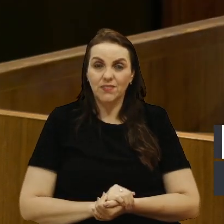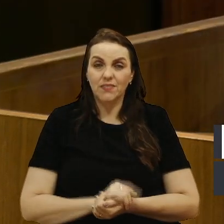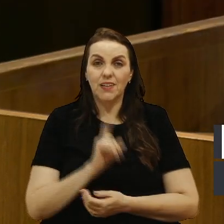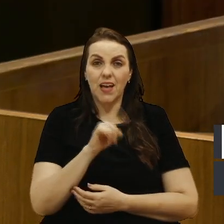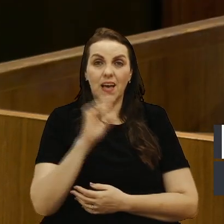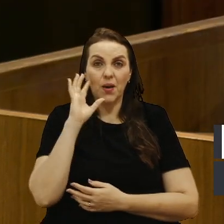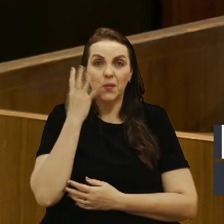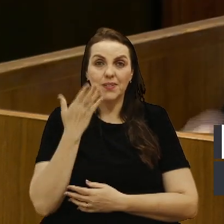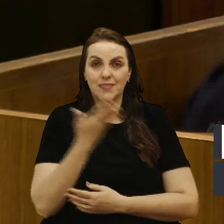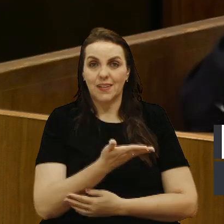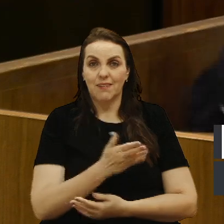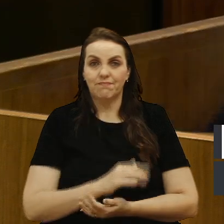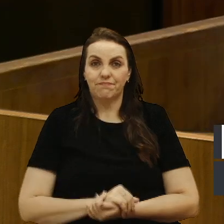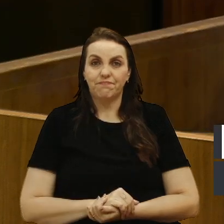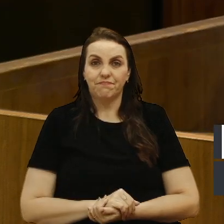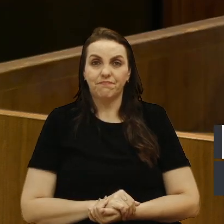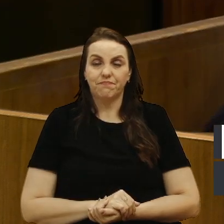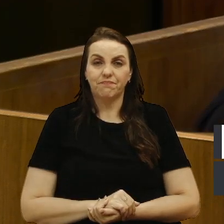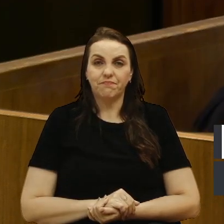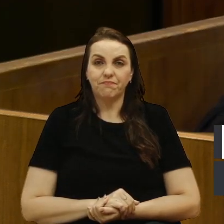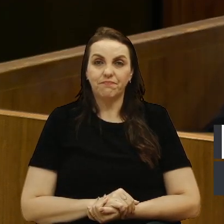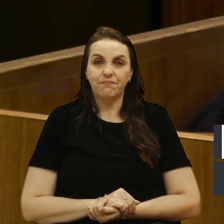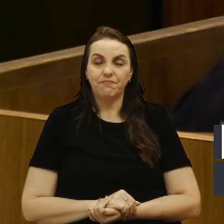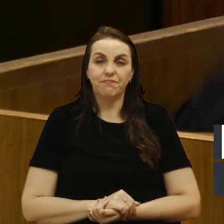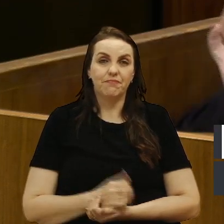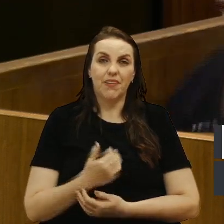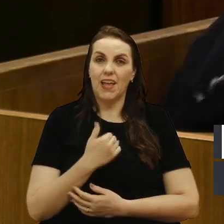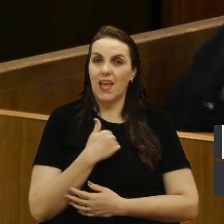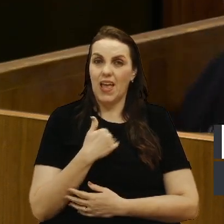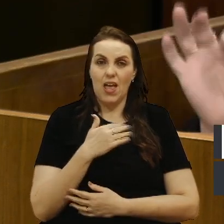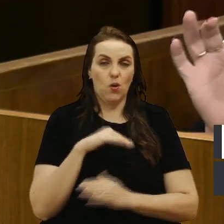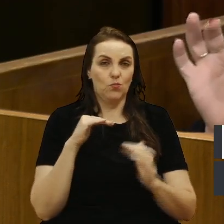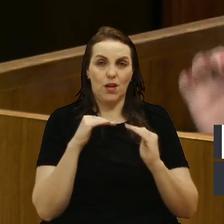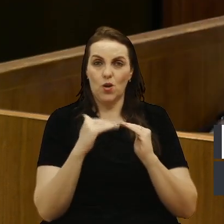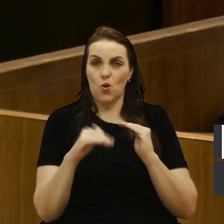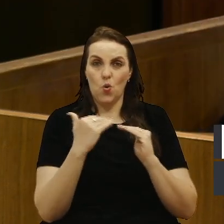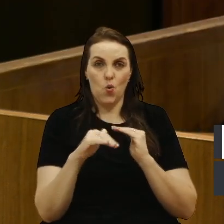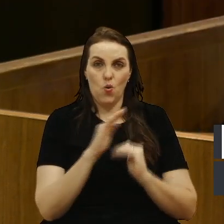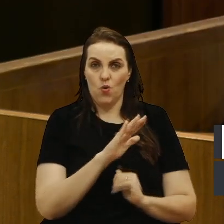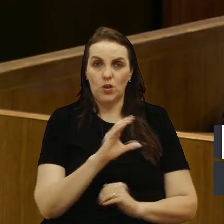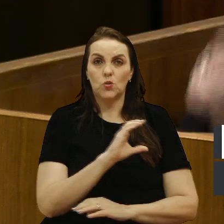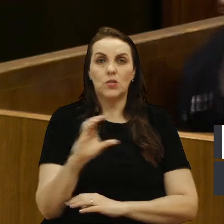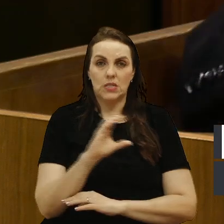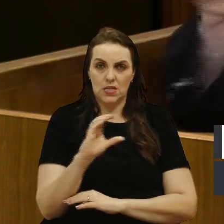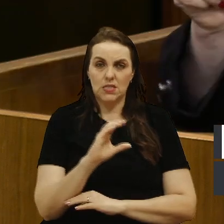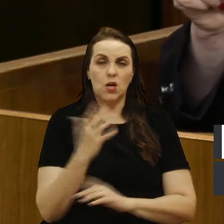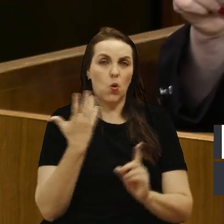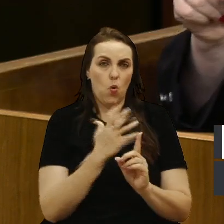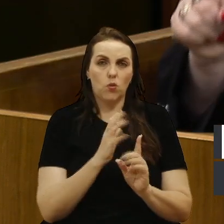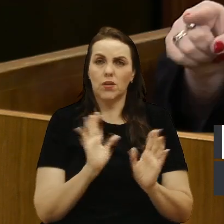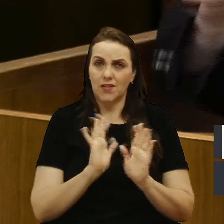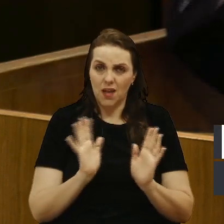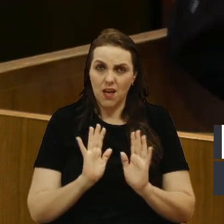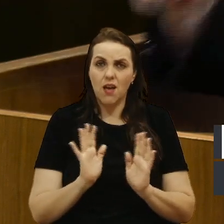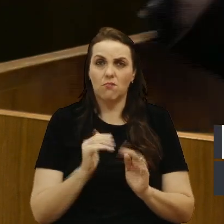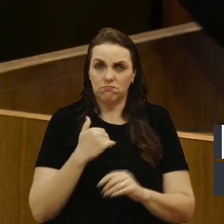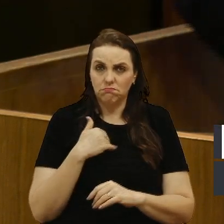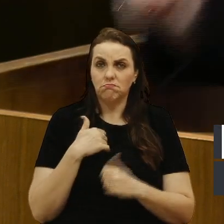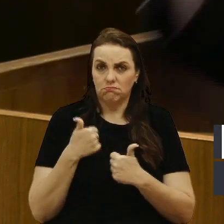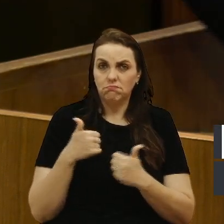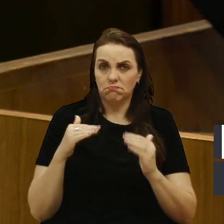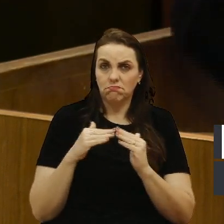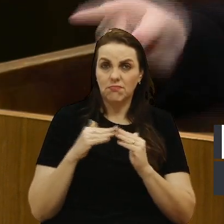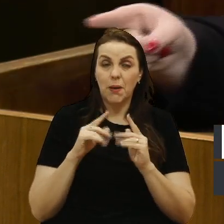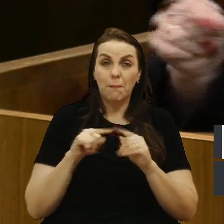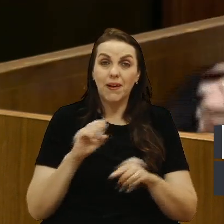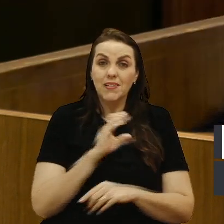acontecendo lá. E assim, eu não sou contra a CC, mas CC tem que